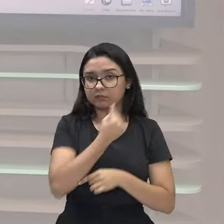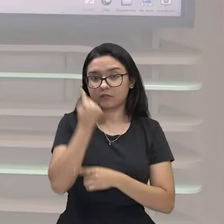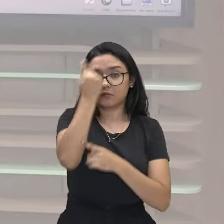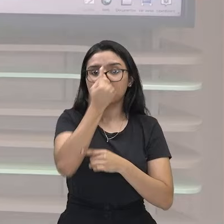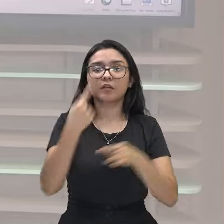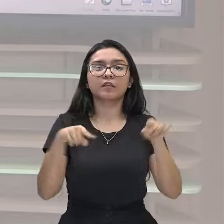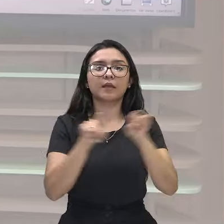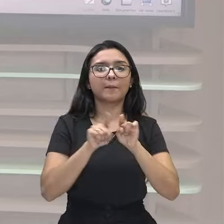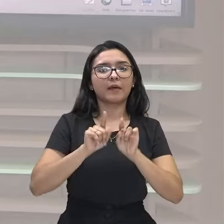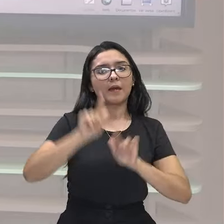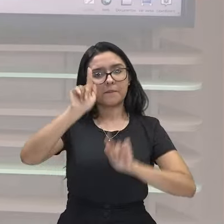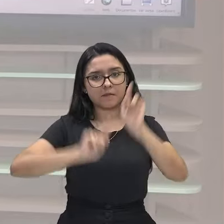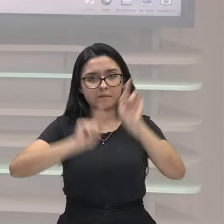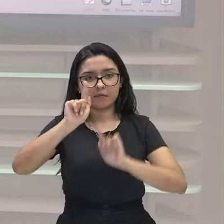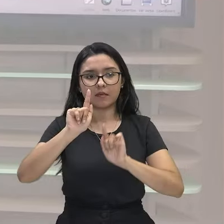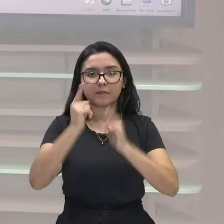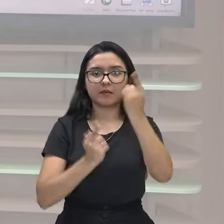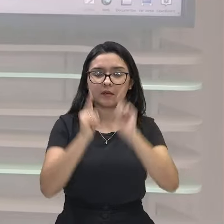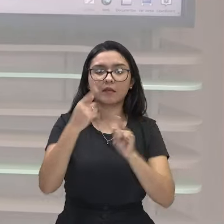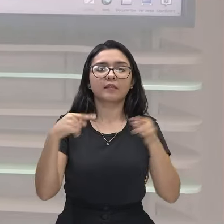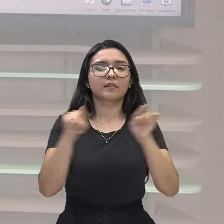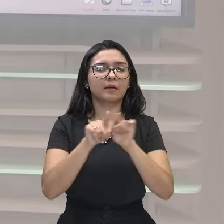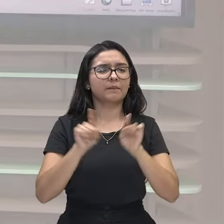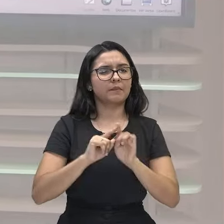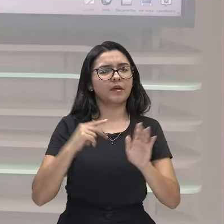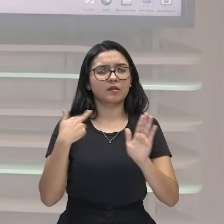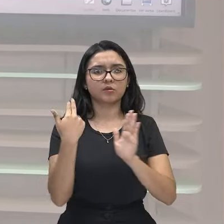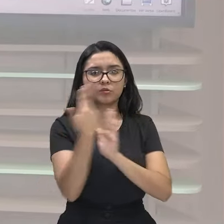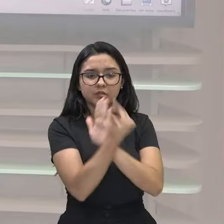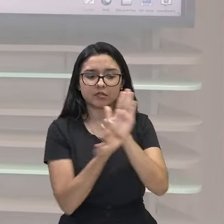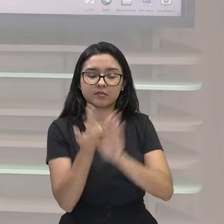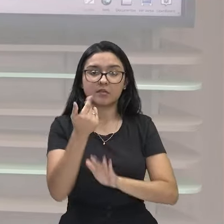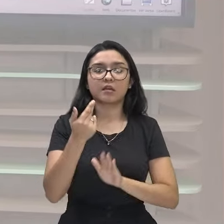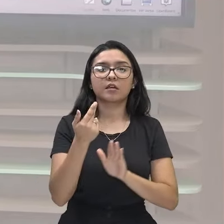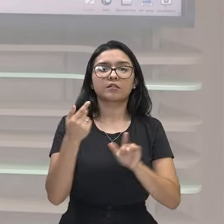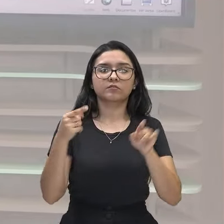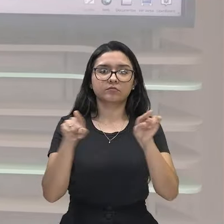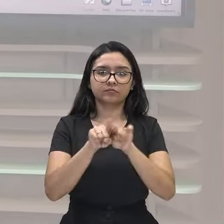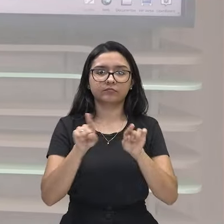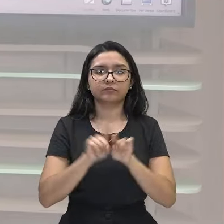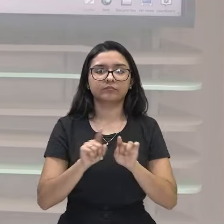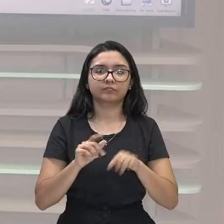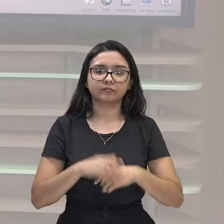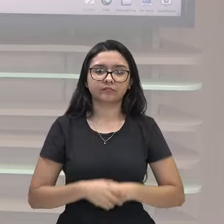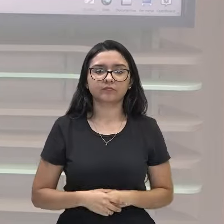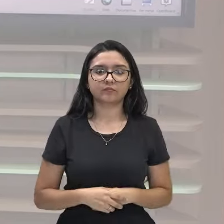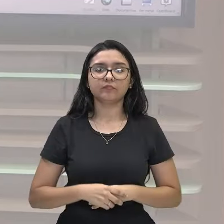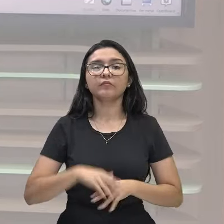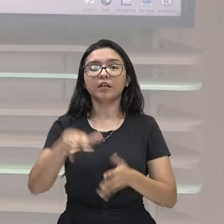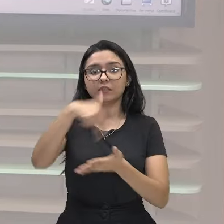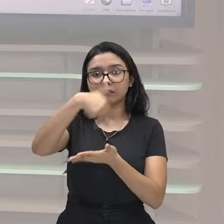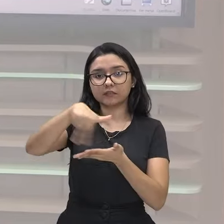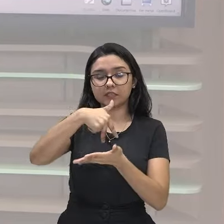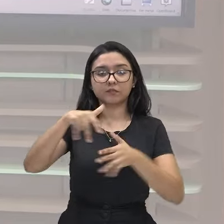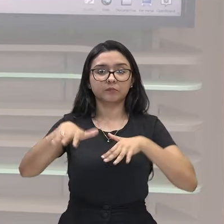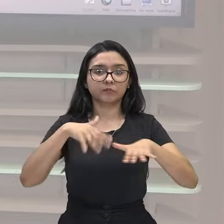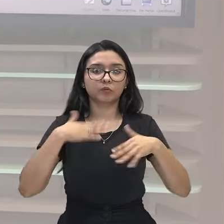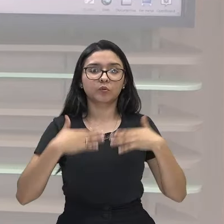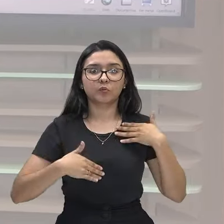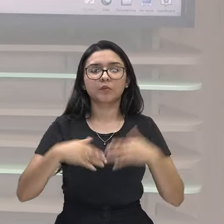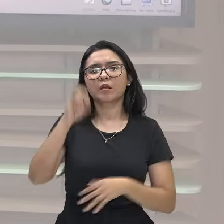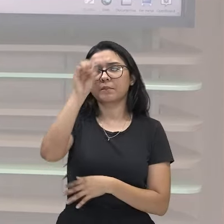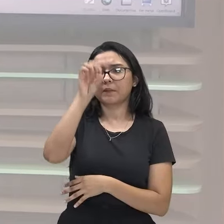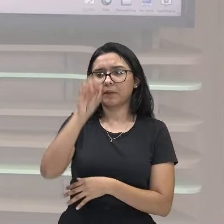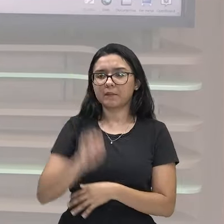a mímica também, os desenhos, as pinturas, as esculturas, coreografias,